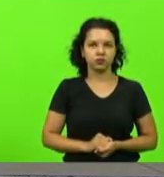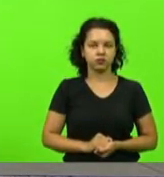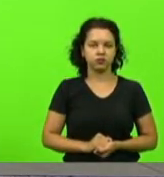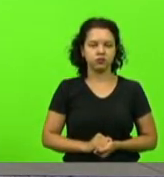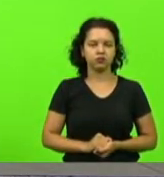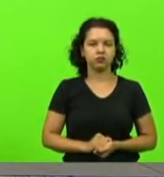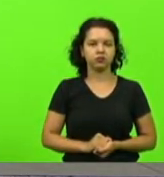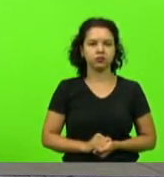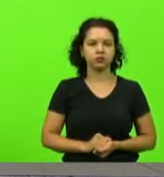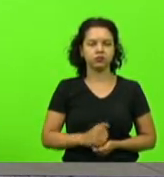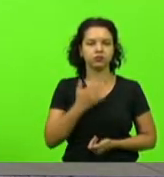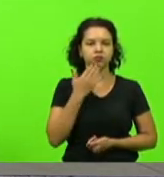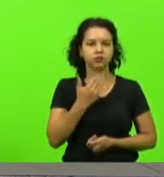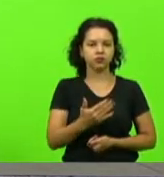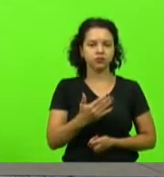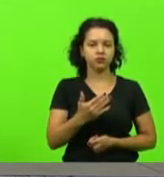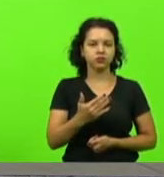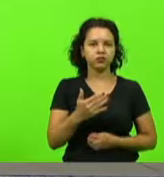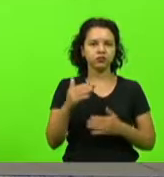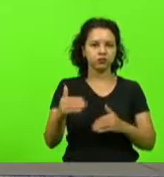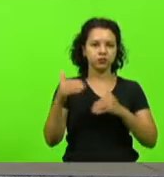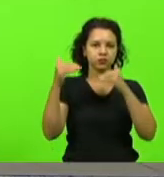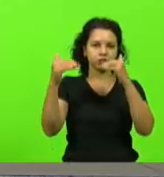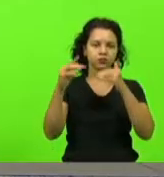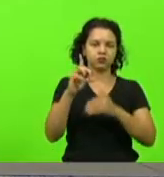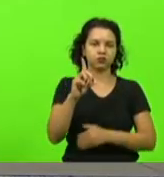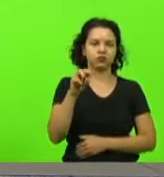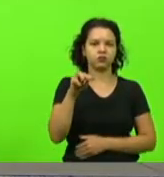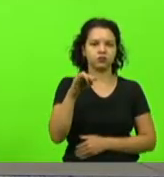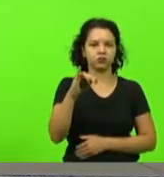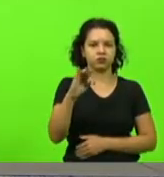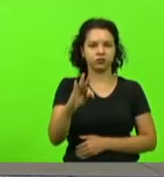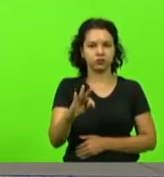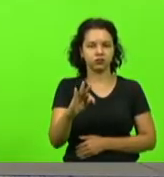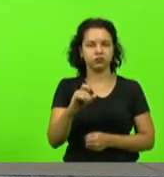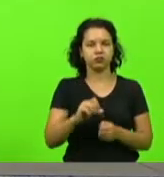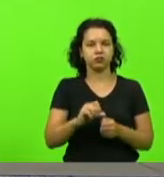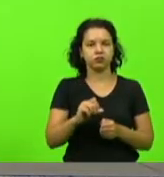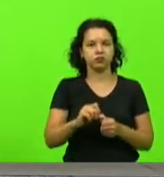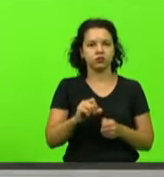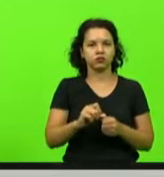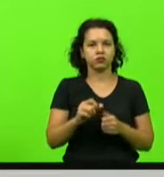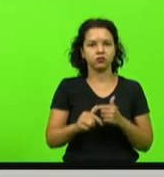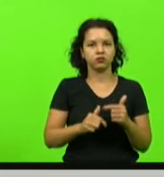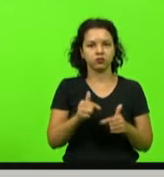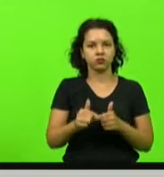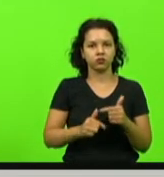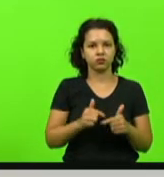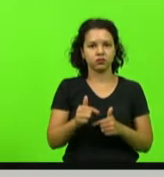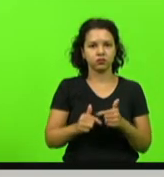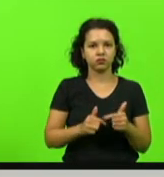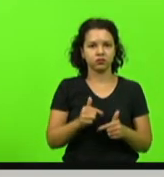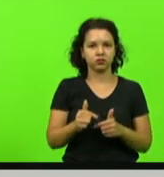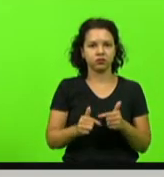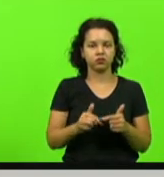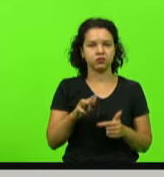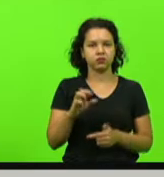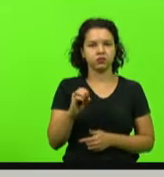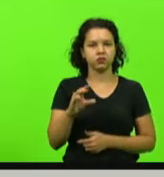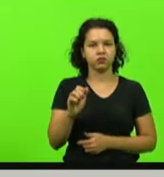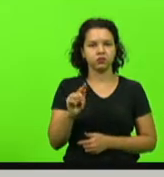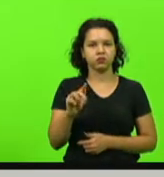apela ao superintendente do DENIT que realize o serviço de rocagem